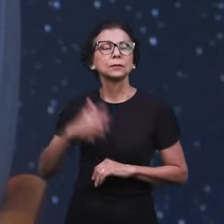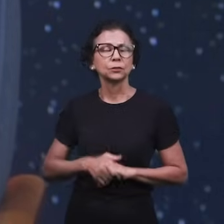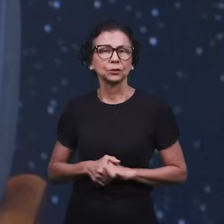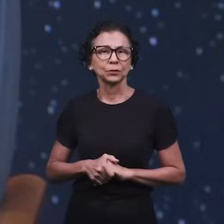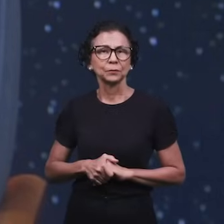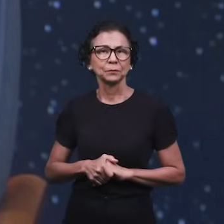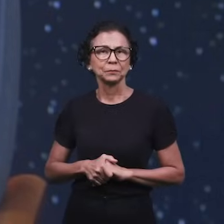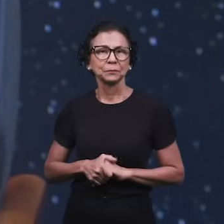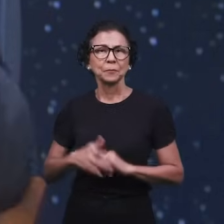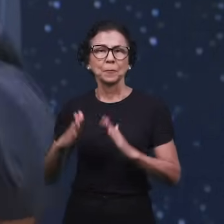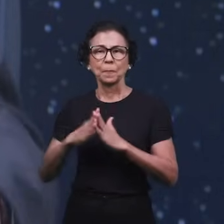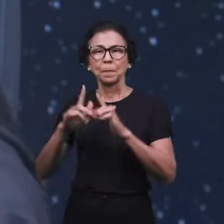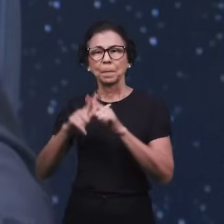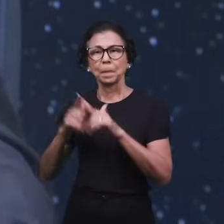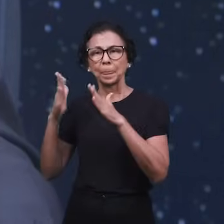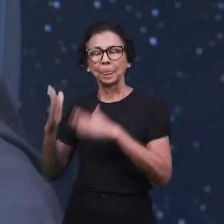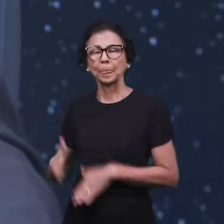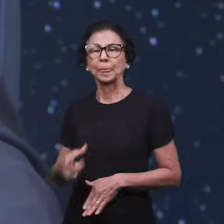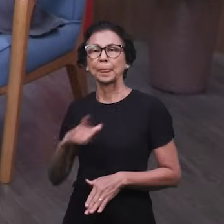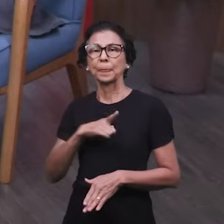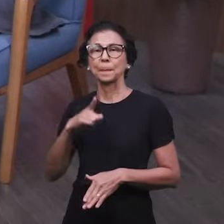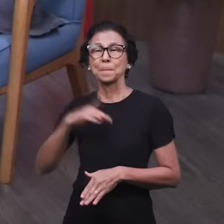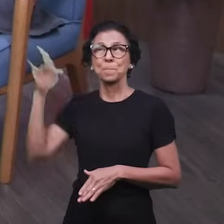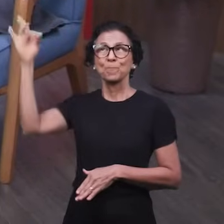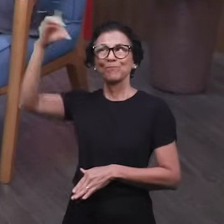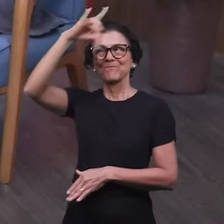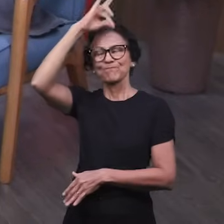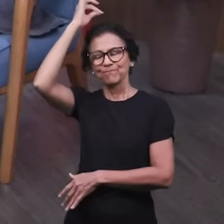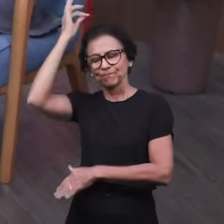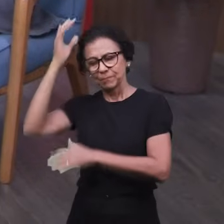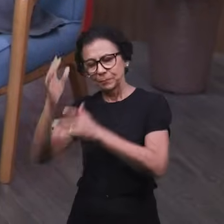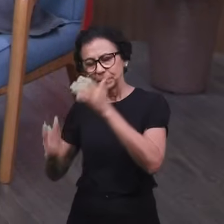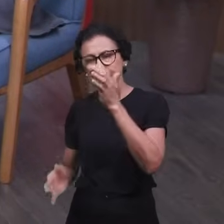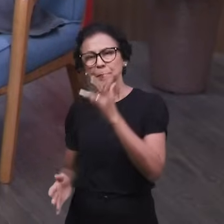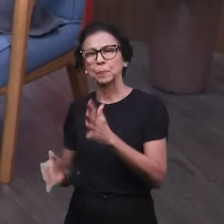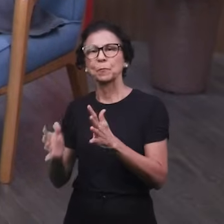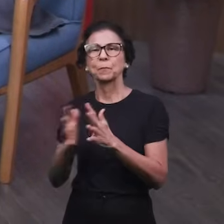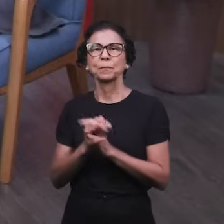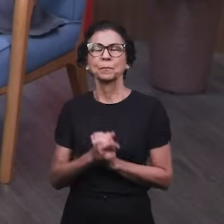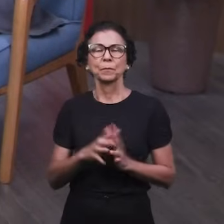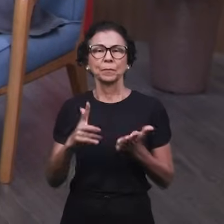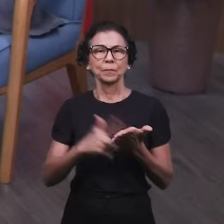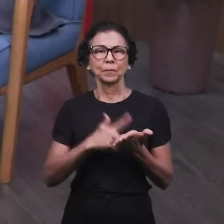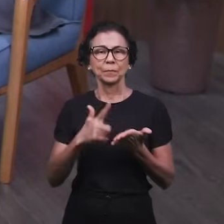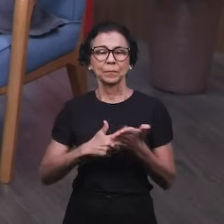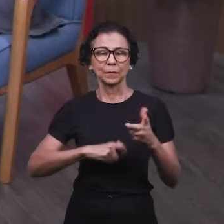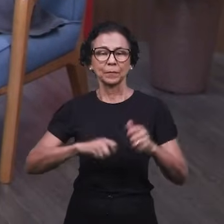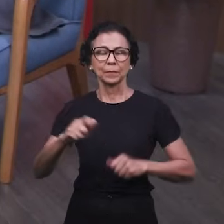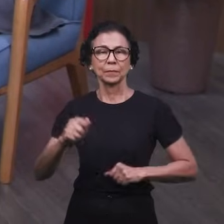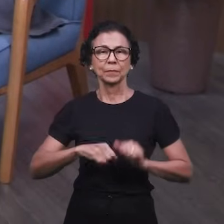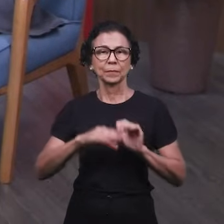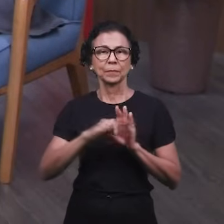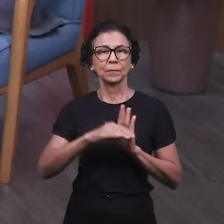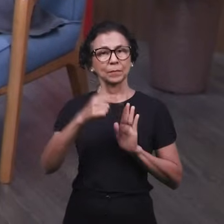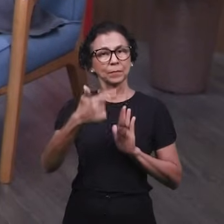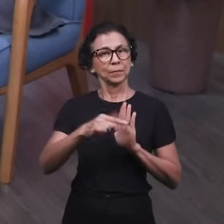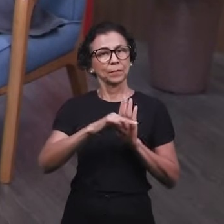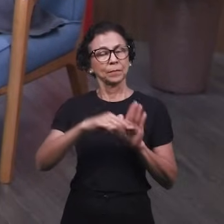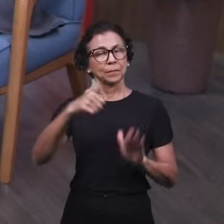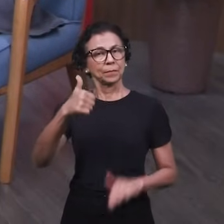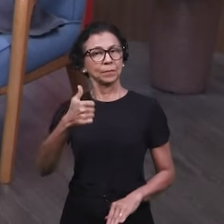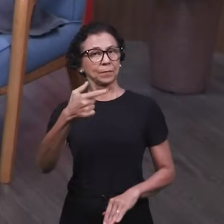igreja fiel, cheia do Espírito Santo. Louvado seja o nome do Senhor. Atos 2,17, esse